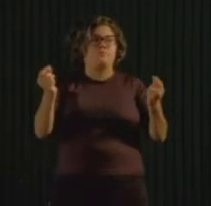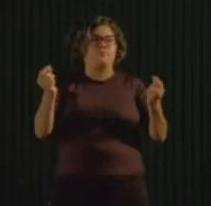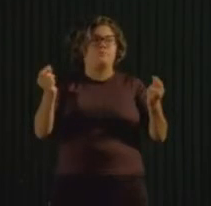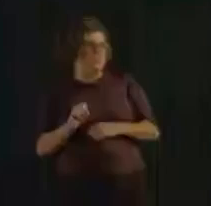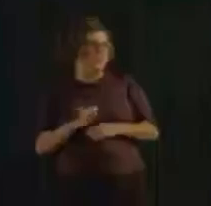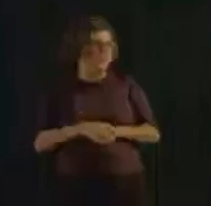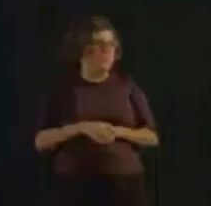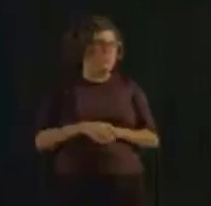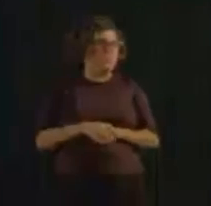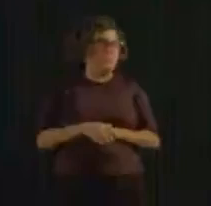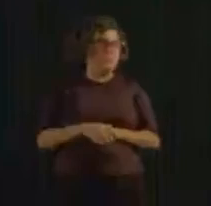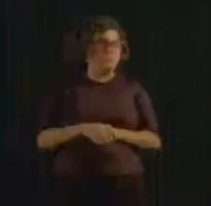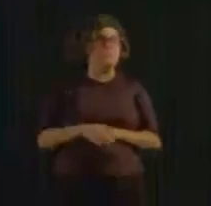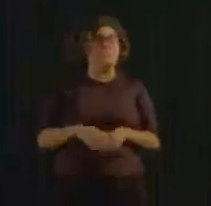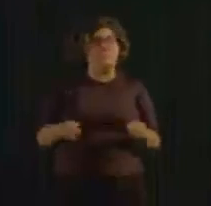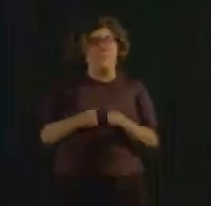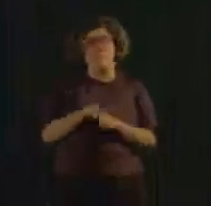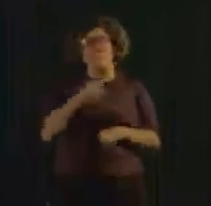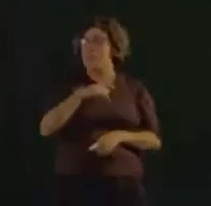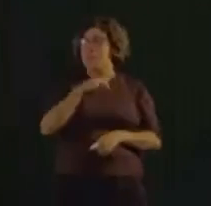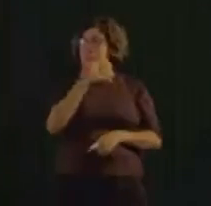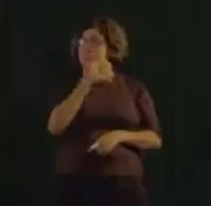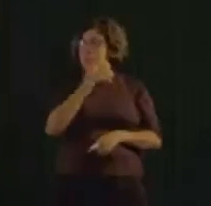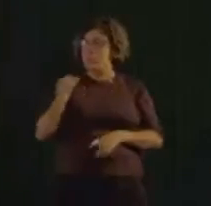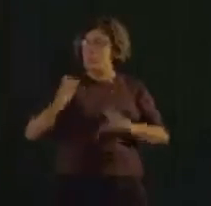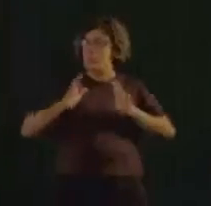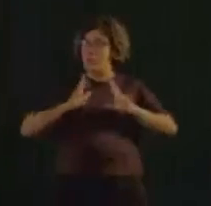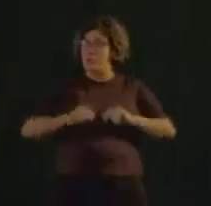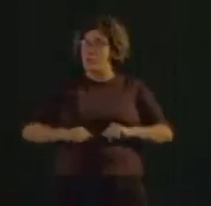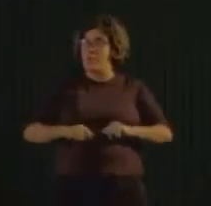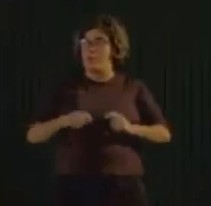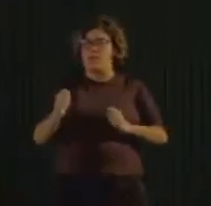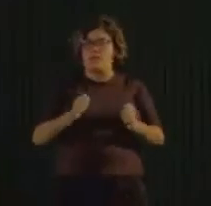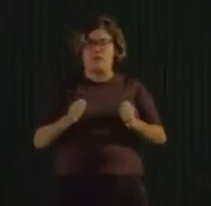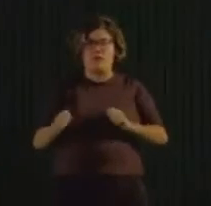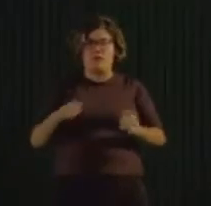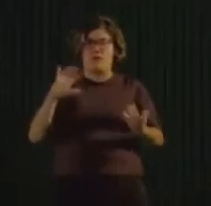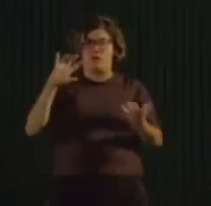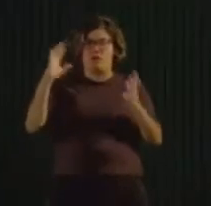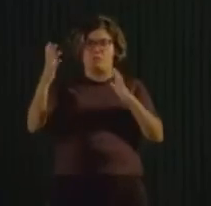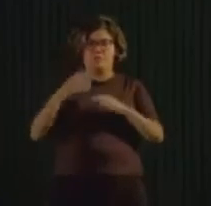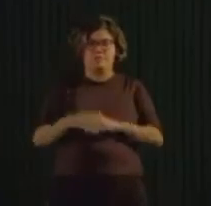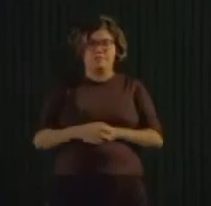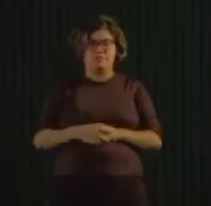lagos. Fonte de energia limpa, regulação climática.